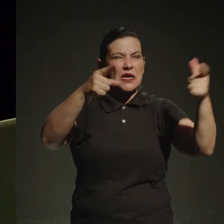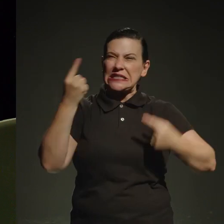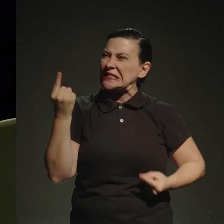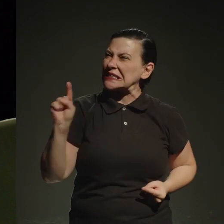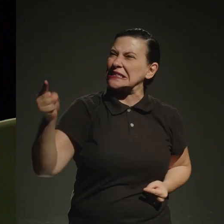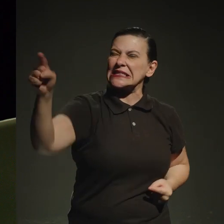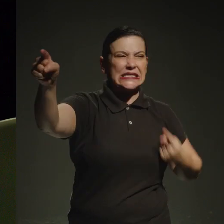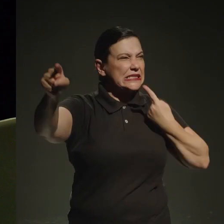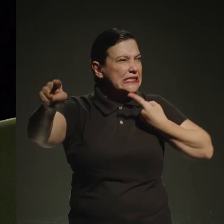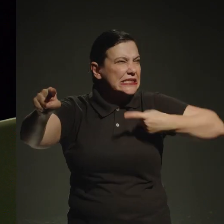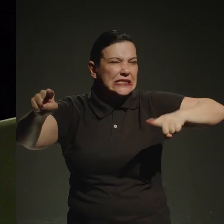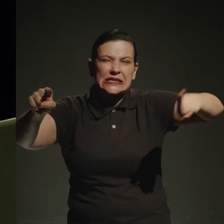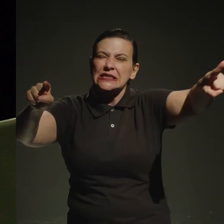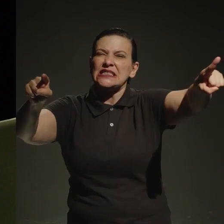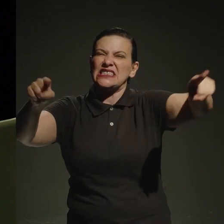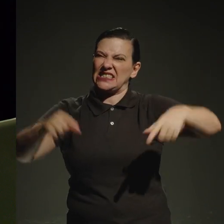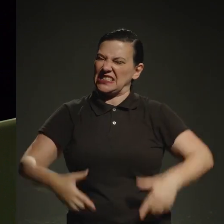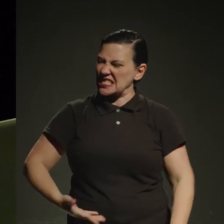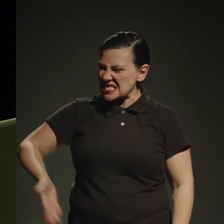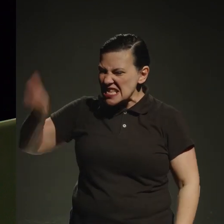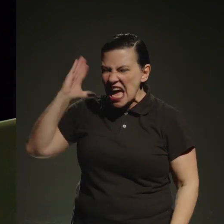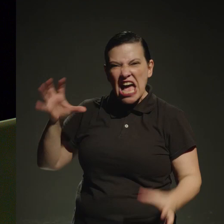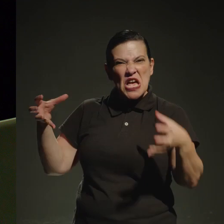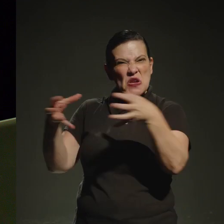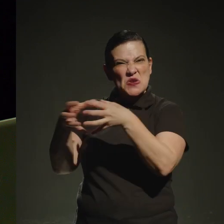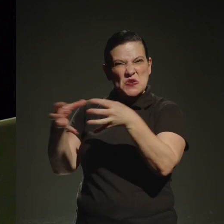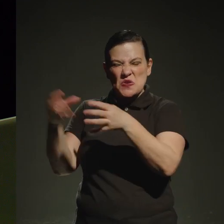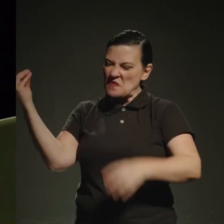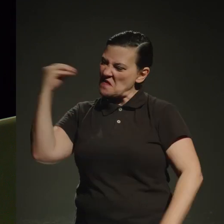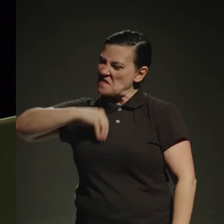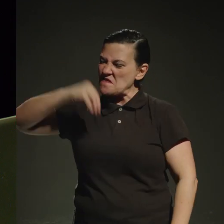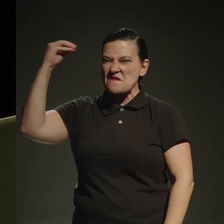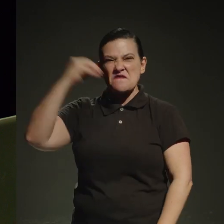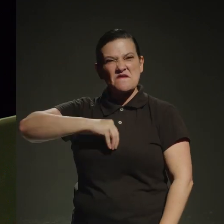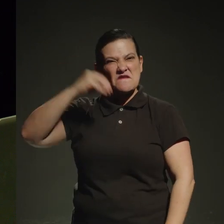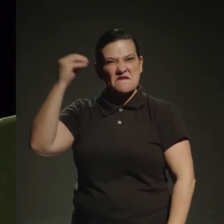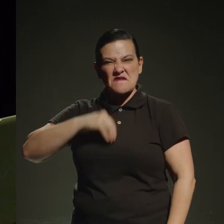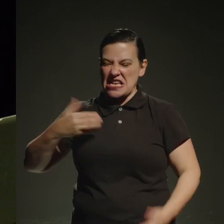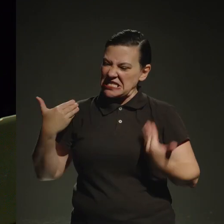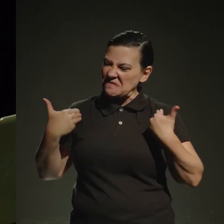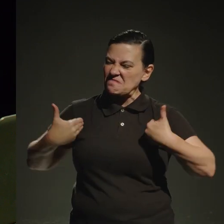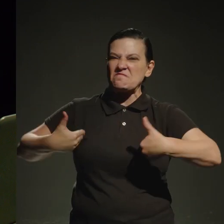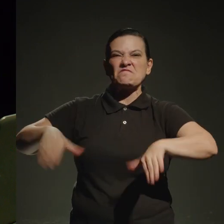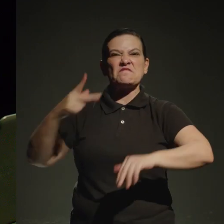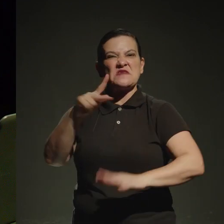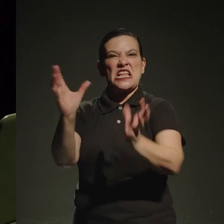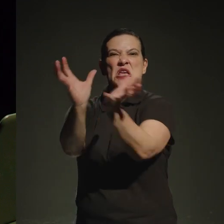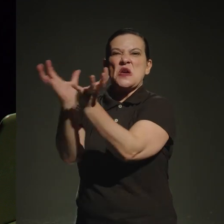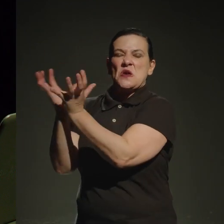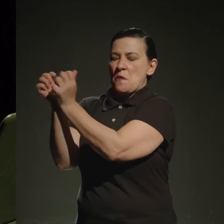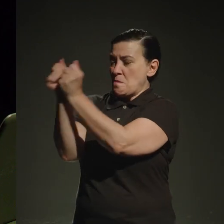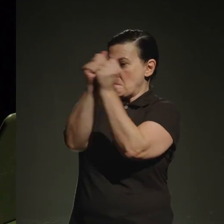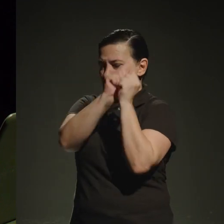da Longelândia, a remota quinta nobre... que truquezinho mais chinfrinho,